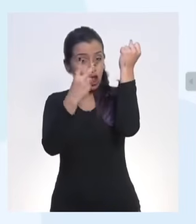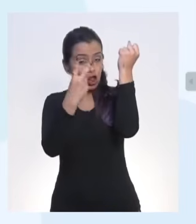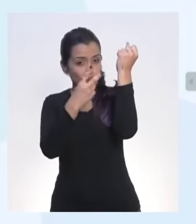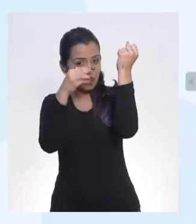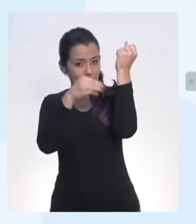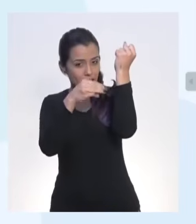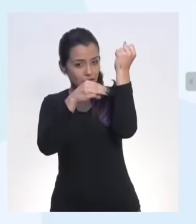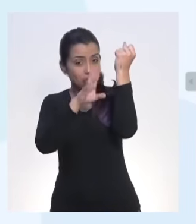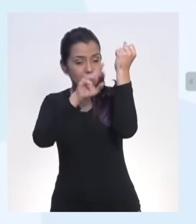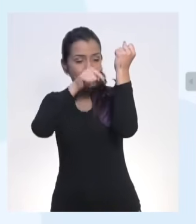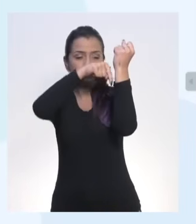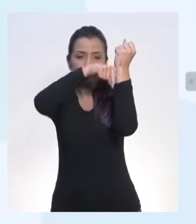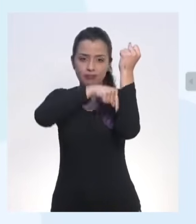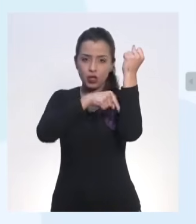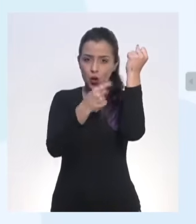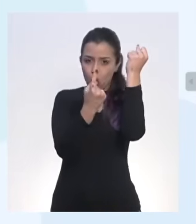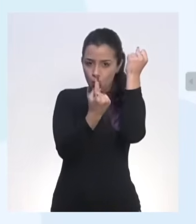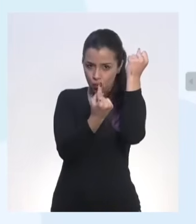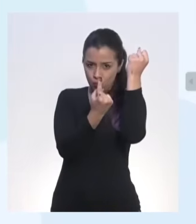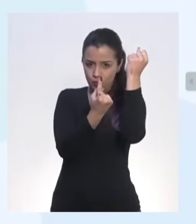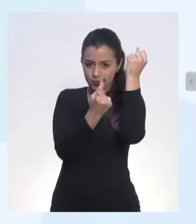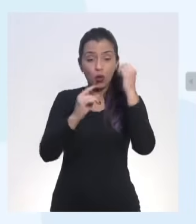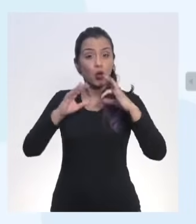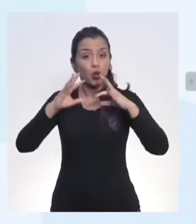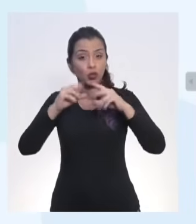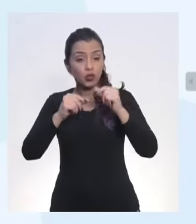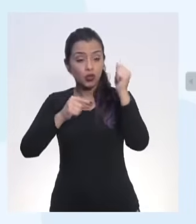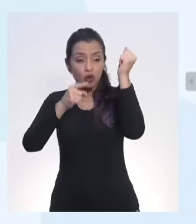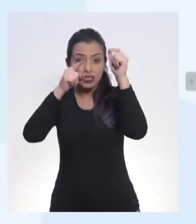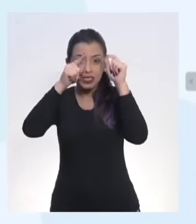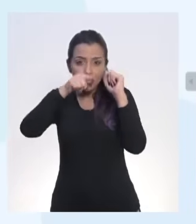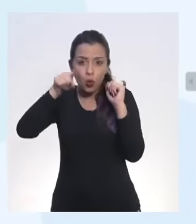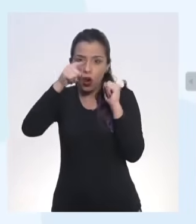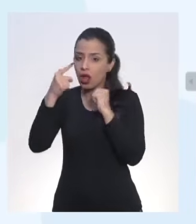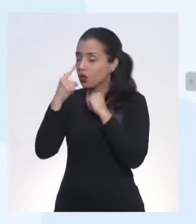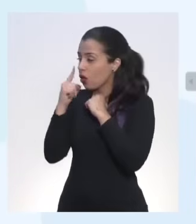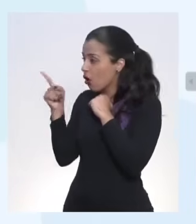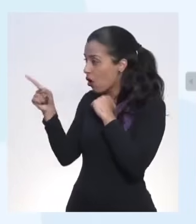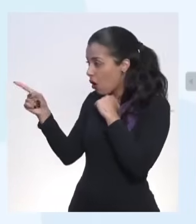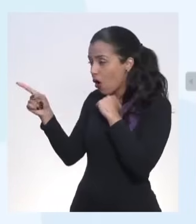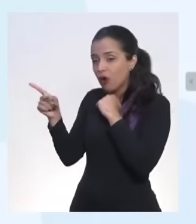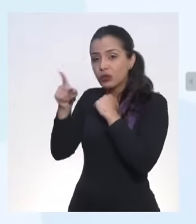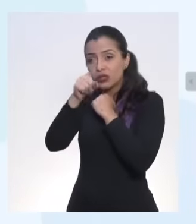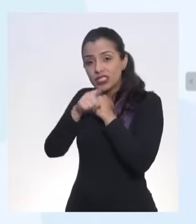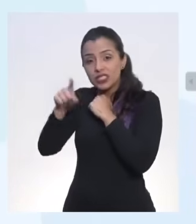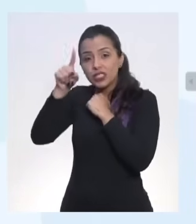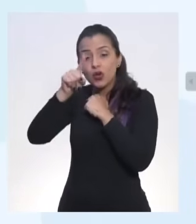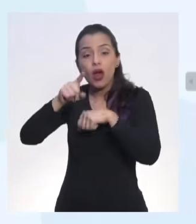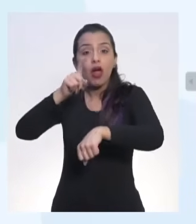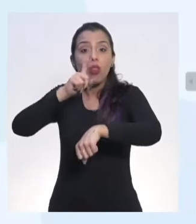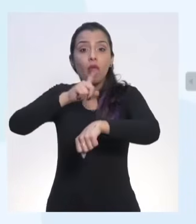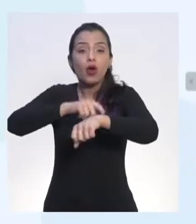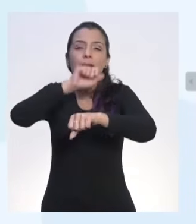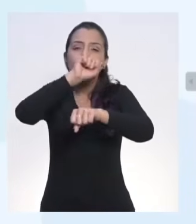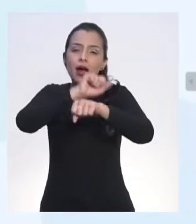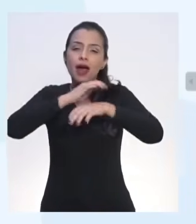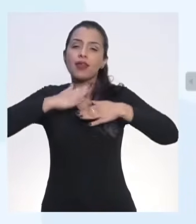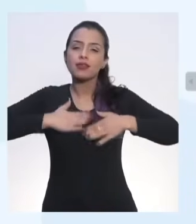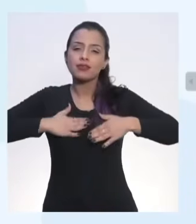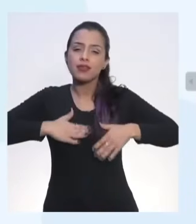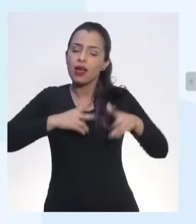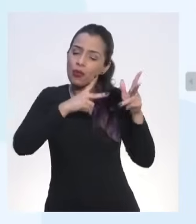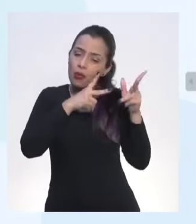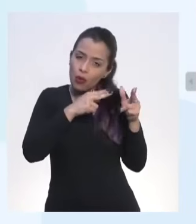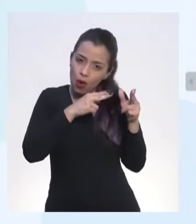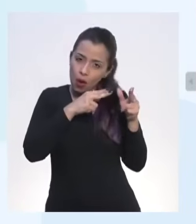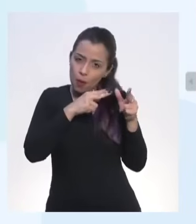que eu estou circulando aí para vocês, onde eu estou parando, beleza, Ale? Certo, então você circulou o quanto ela subiu efetivamente no segundo dia. Tá, vou